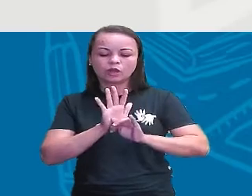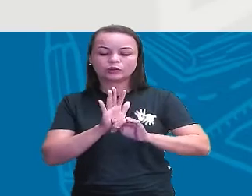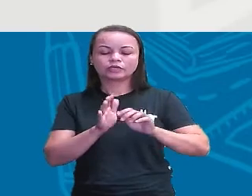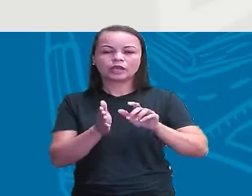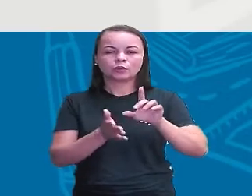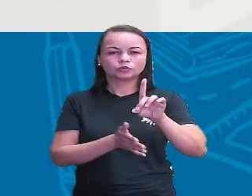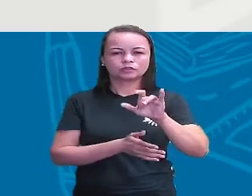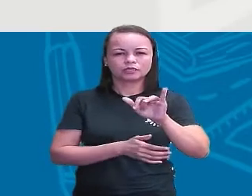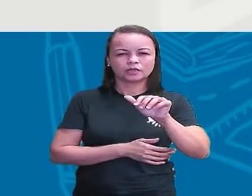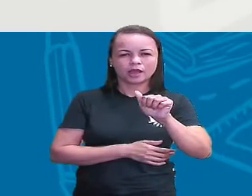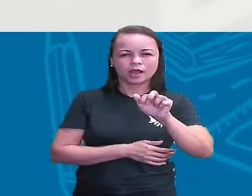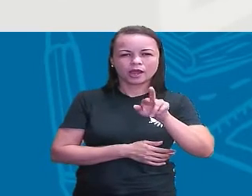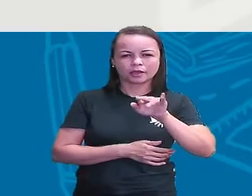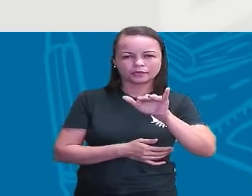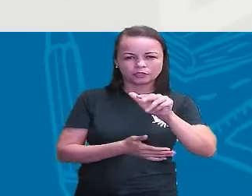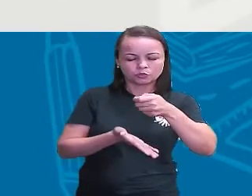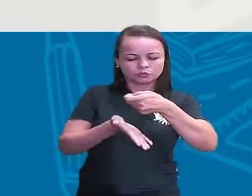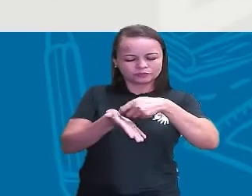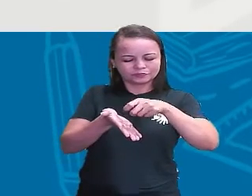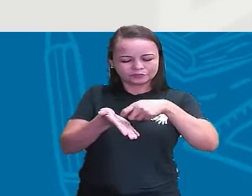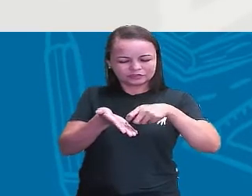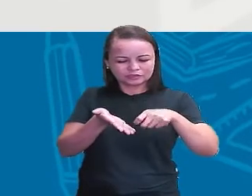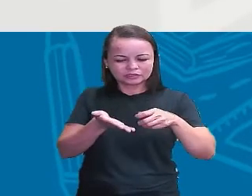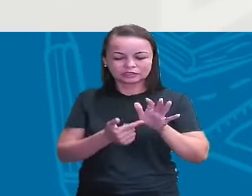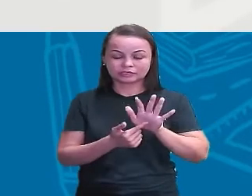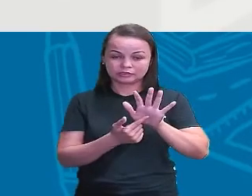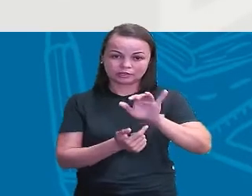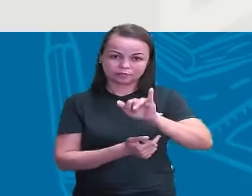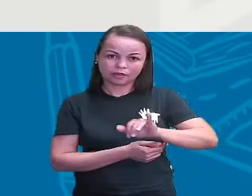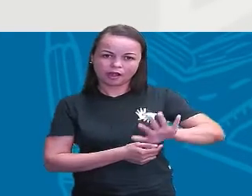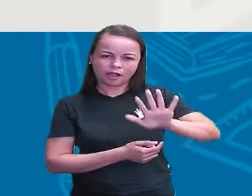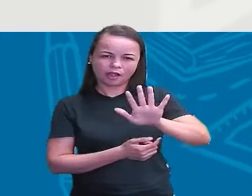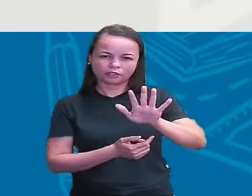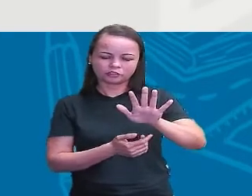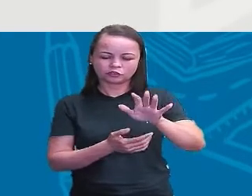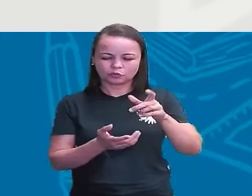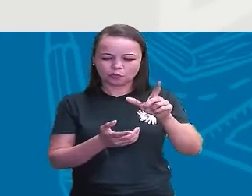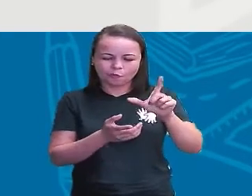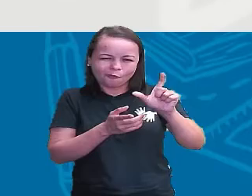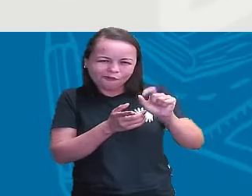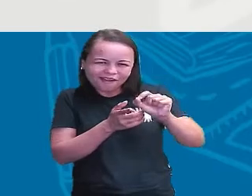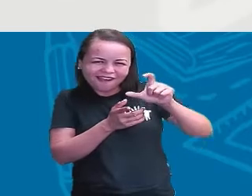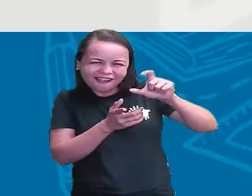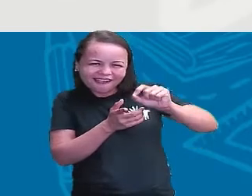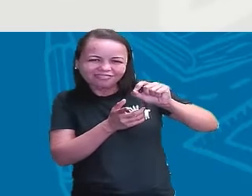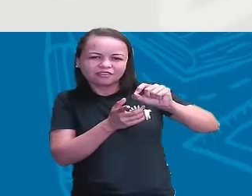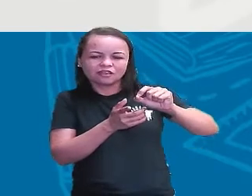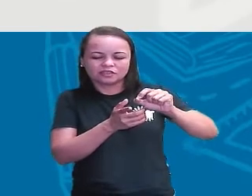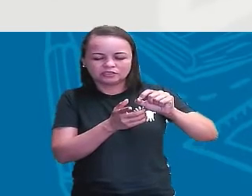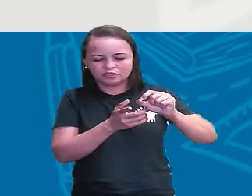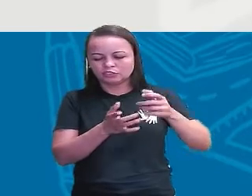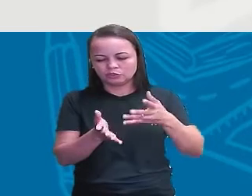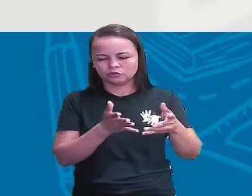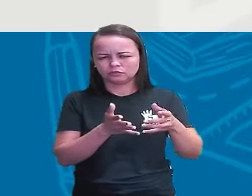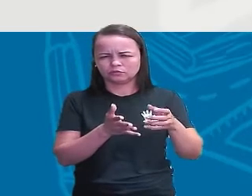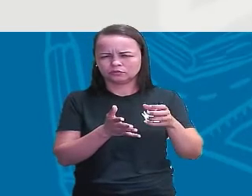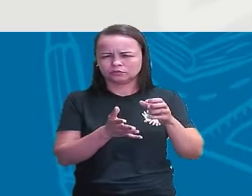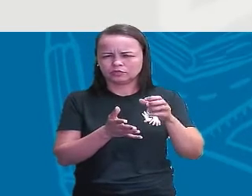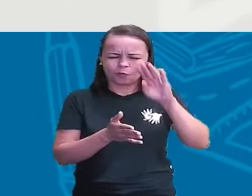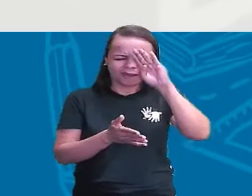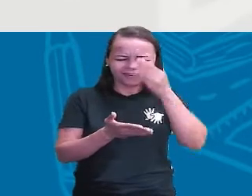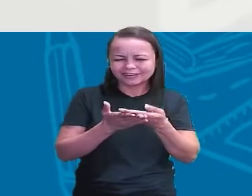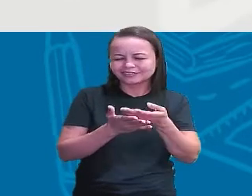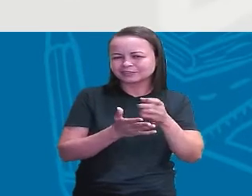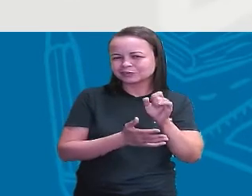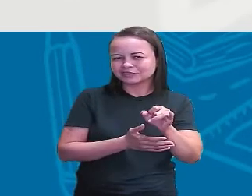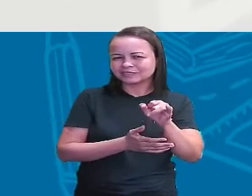O diário como esse aí, dessa imagem que está aparecendo, né, com cadeadinho e tudo, eu acredito que se tiver, assim, alguma